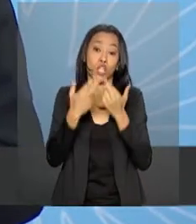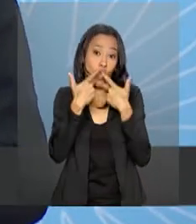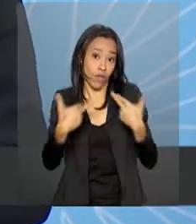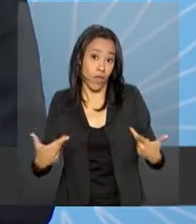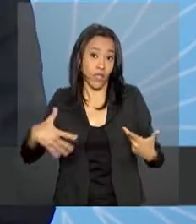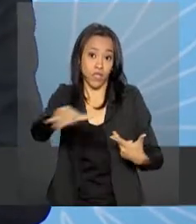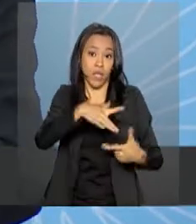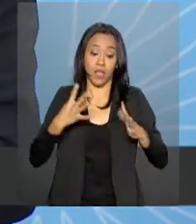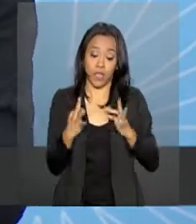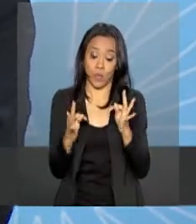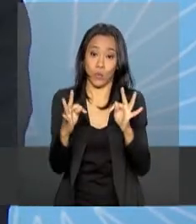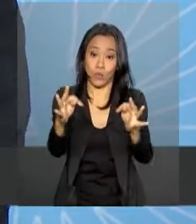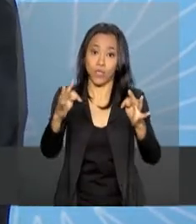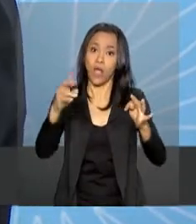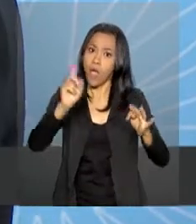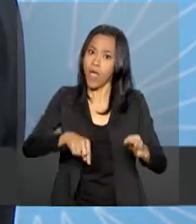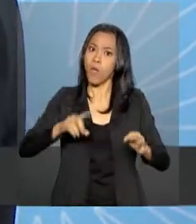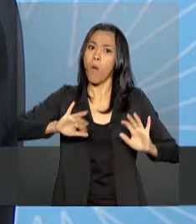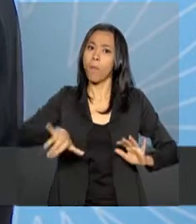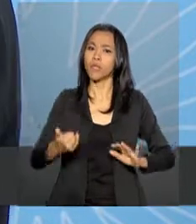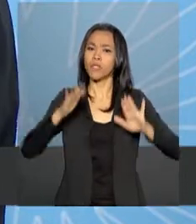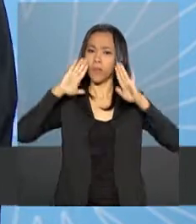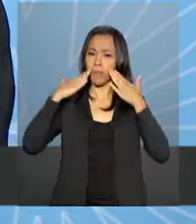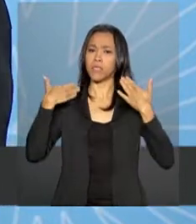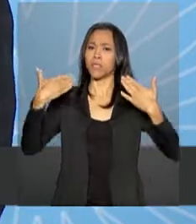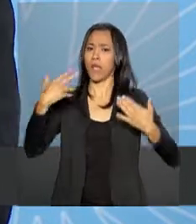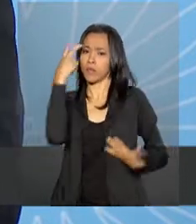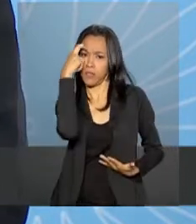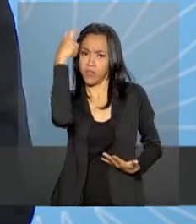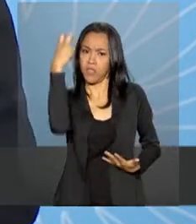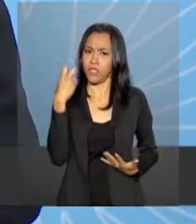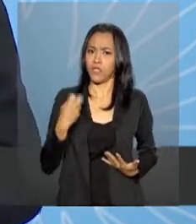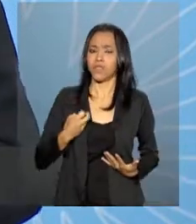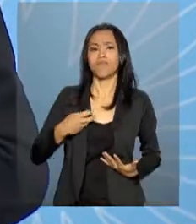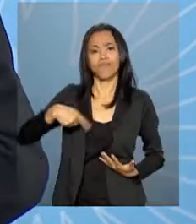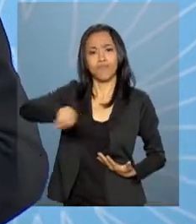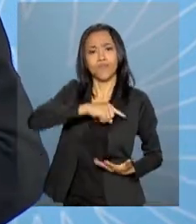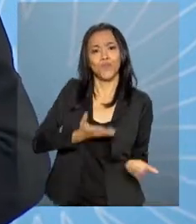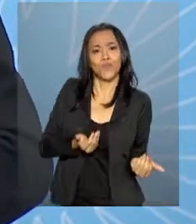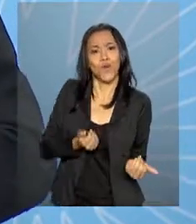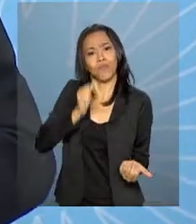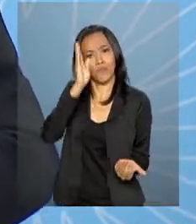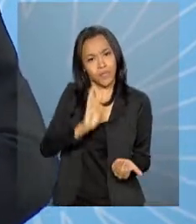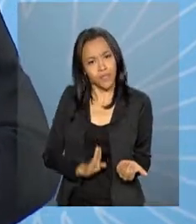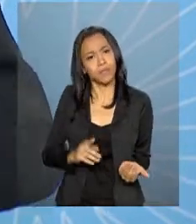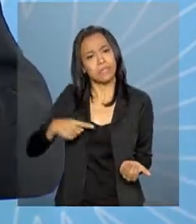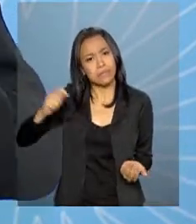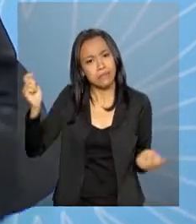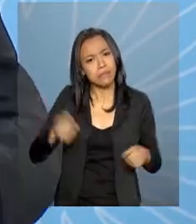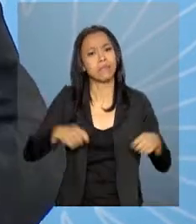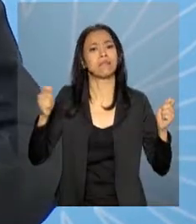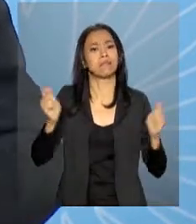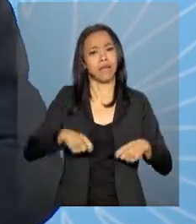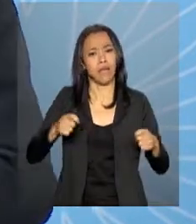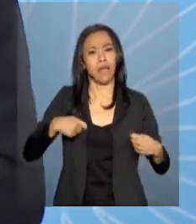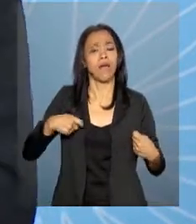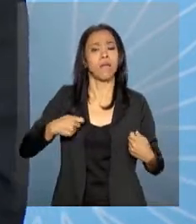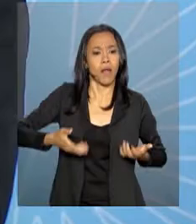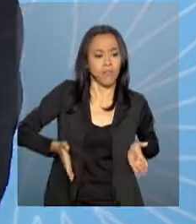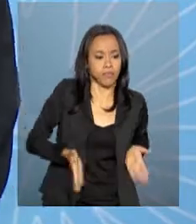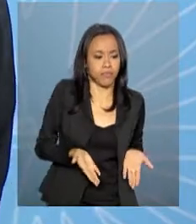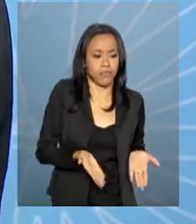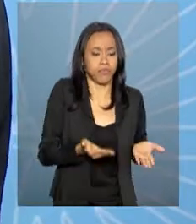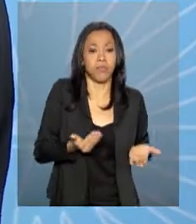oportunidade que a gente tem de mostrar o talento dos brasileiros e o quanto eles podem render com o apoio do poder